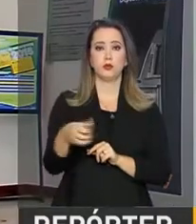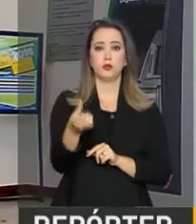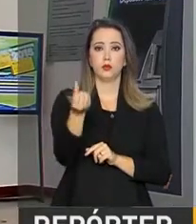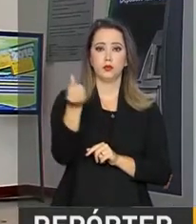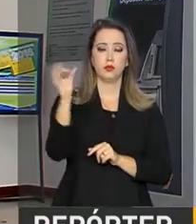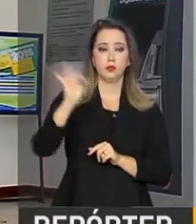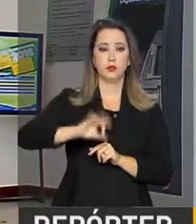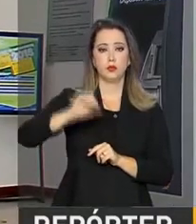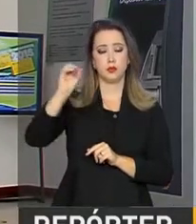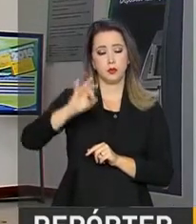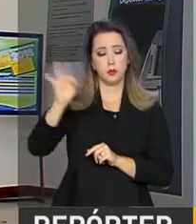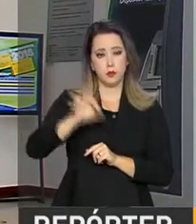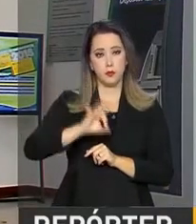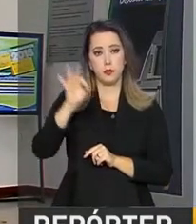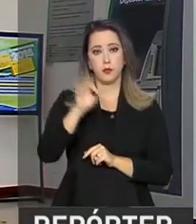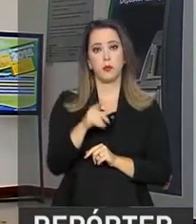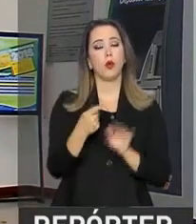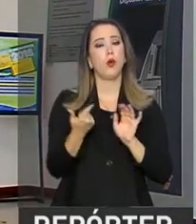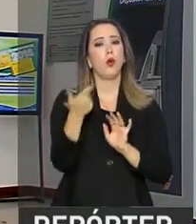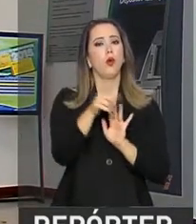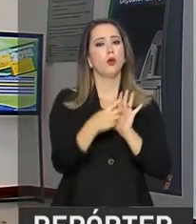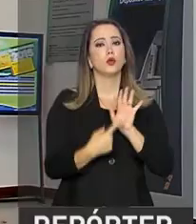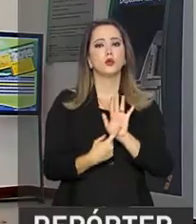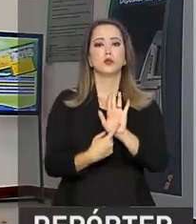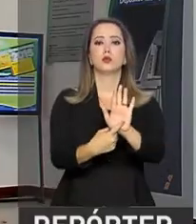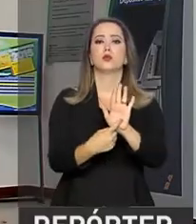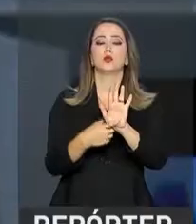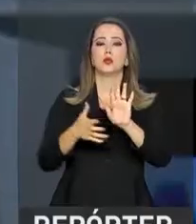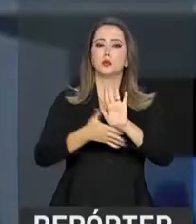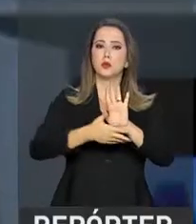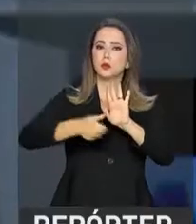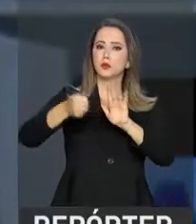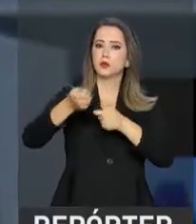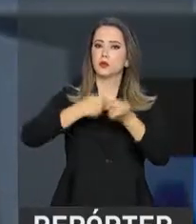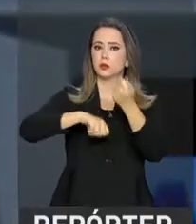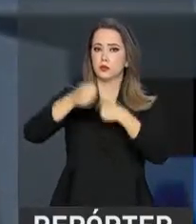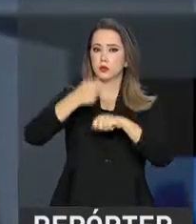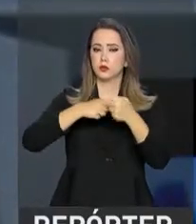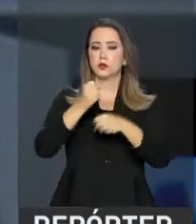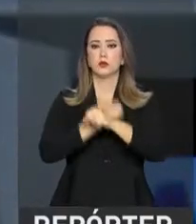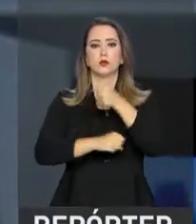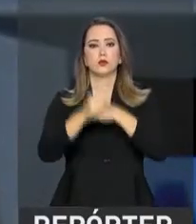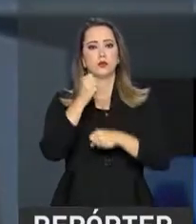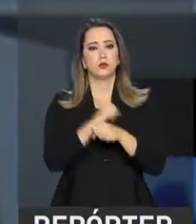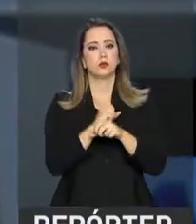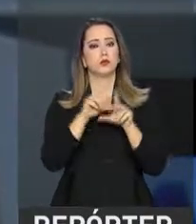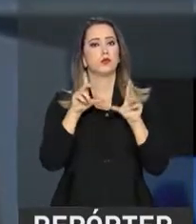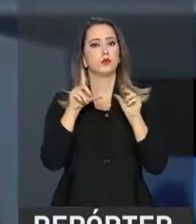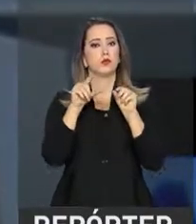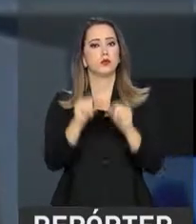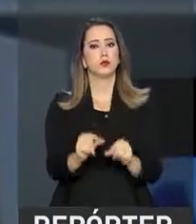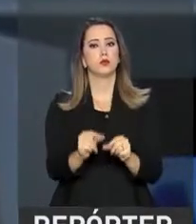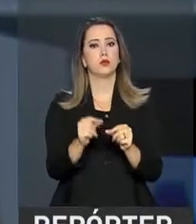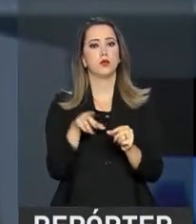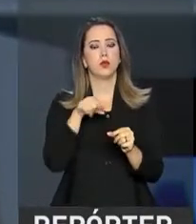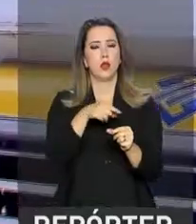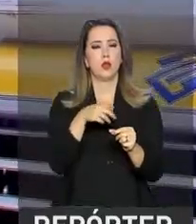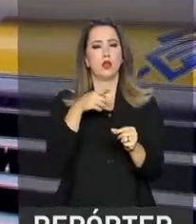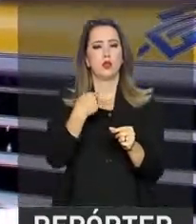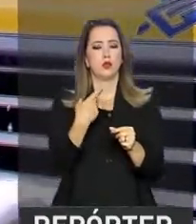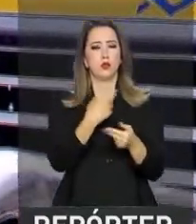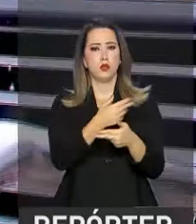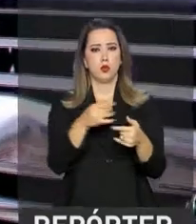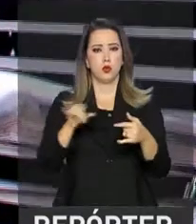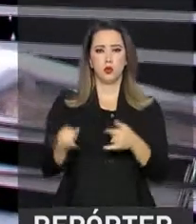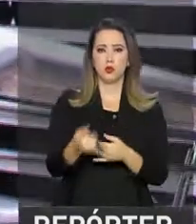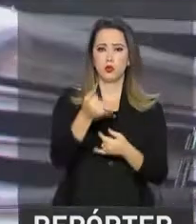5,6 por cento outros dados também indicam uma melhora na atividade econômica no ano passado como a queda do spread bancário e